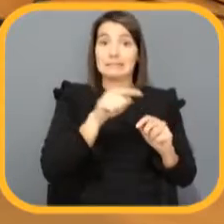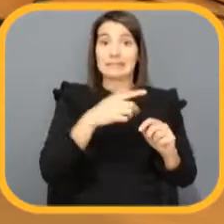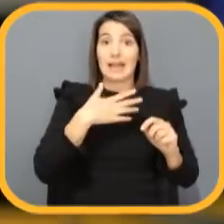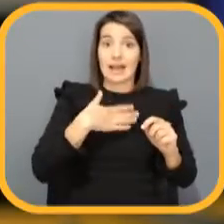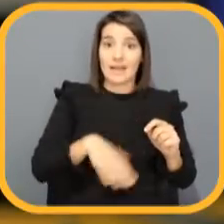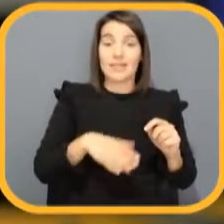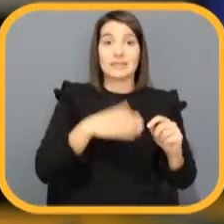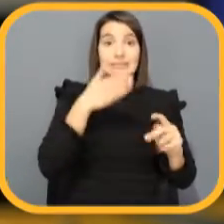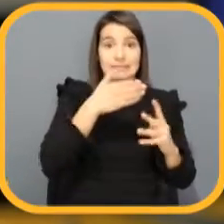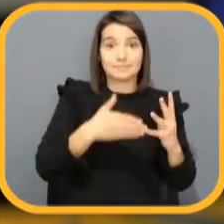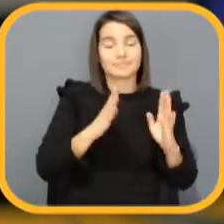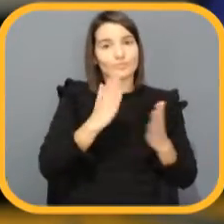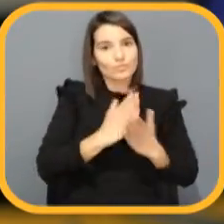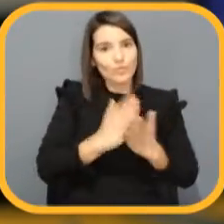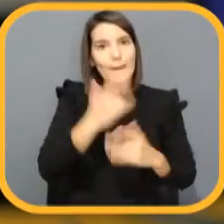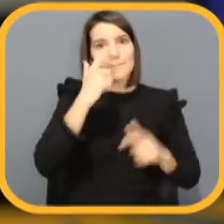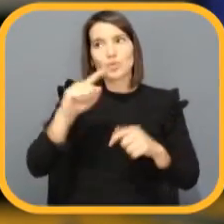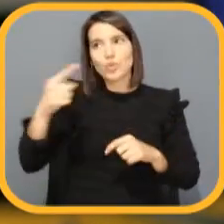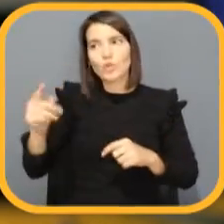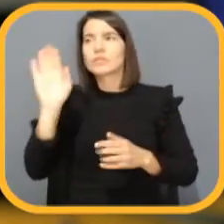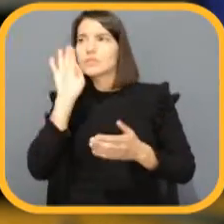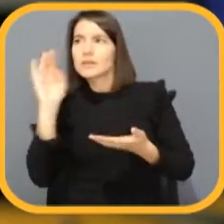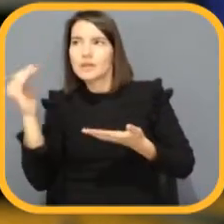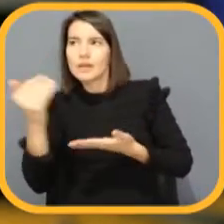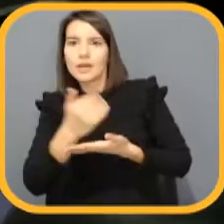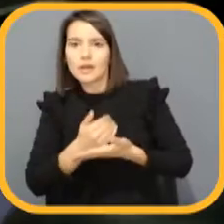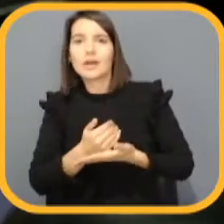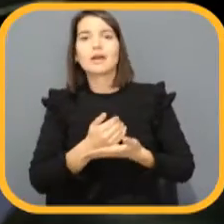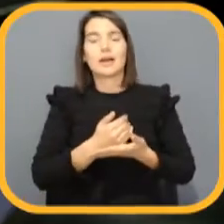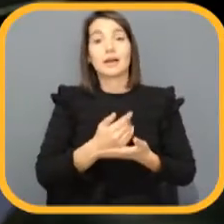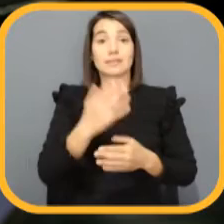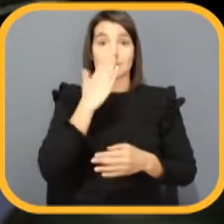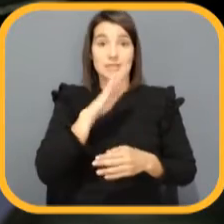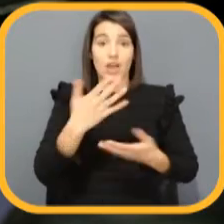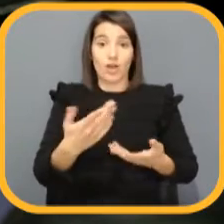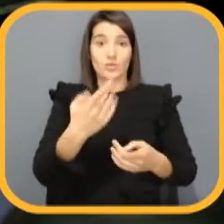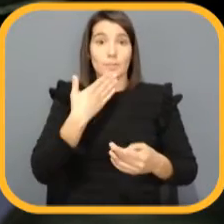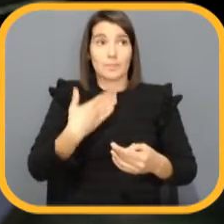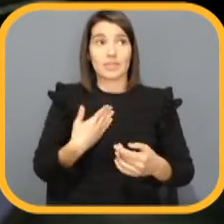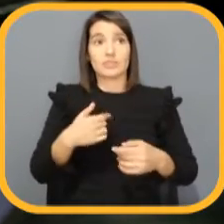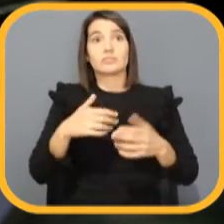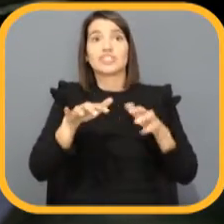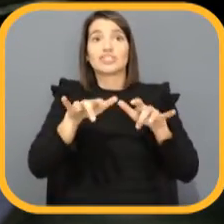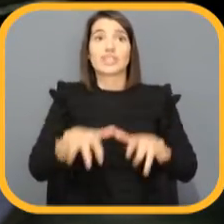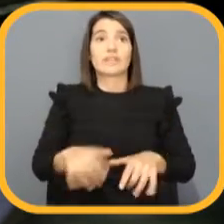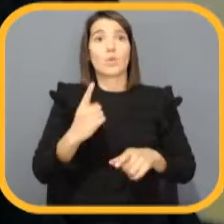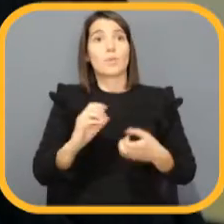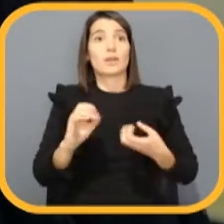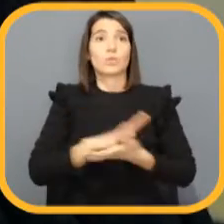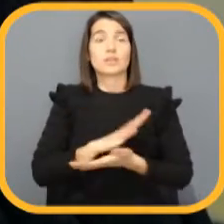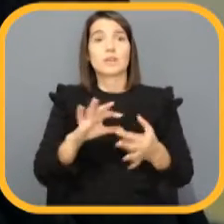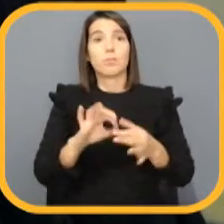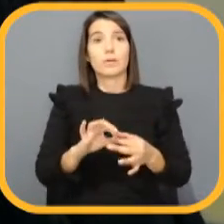ouvir outras pessoas que já o estudaram. Se agora tu me pedires para escrever uma notícia sobre